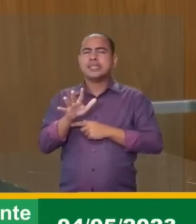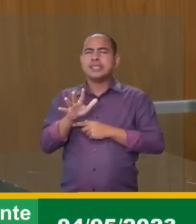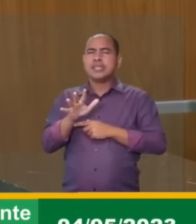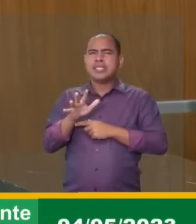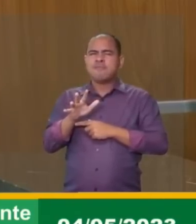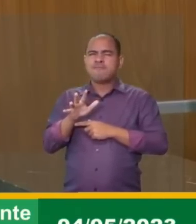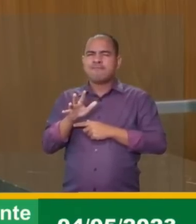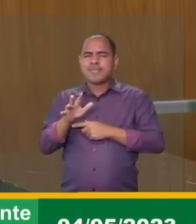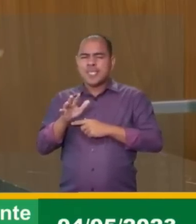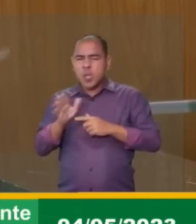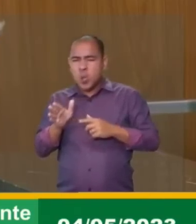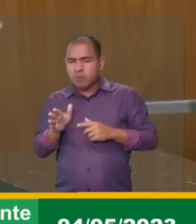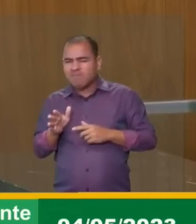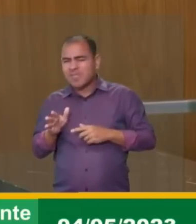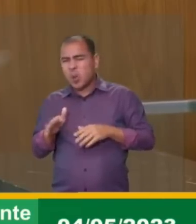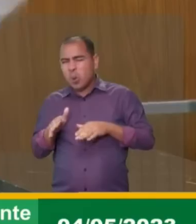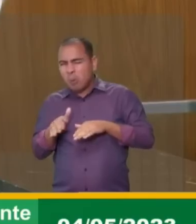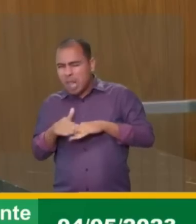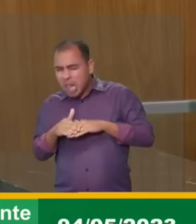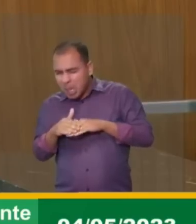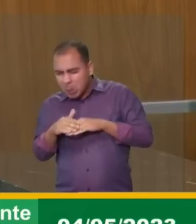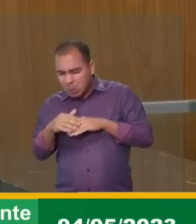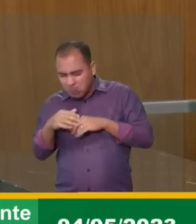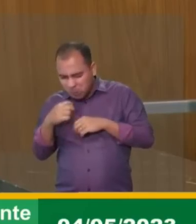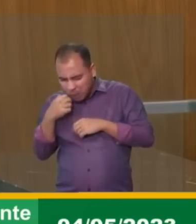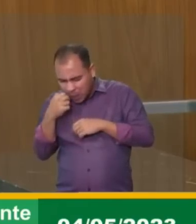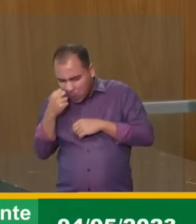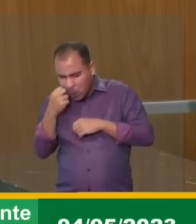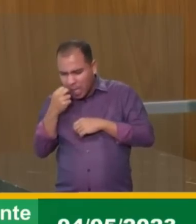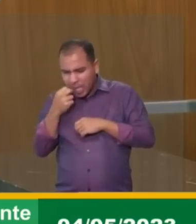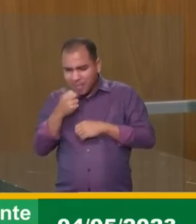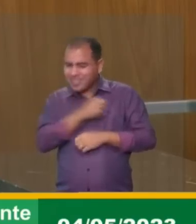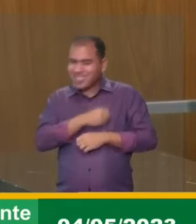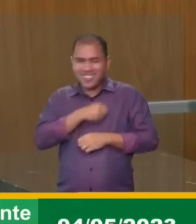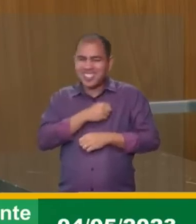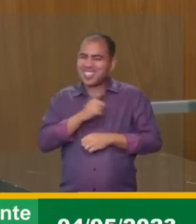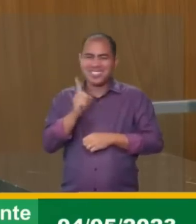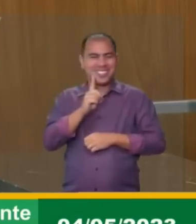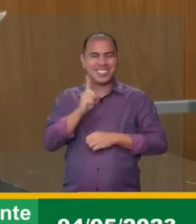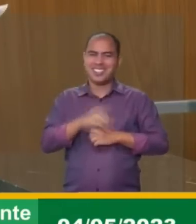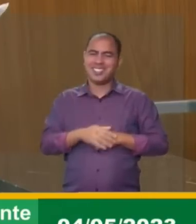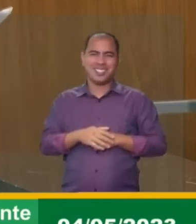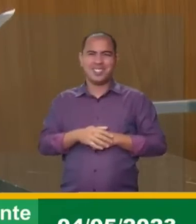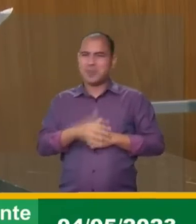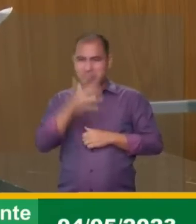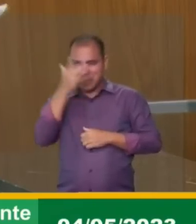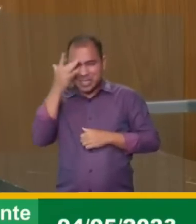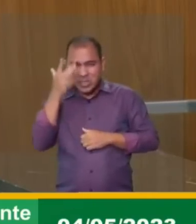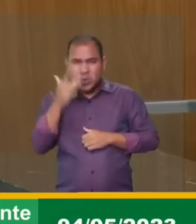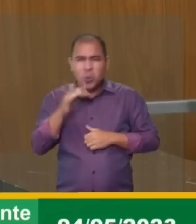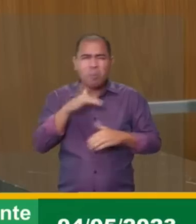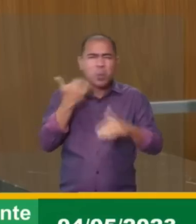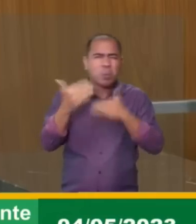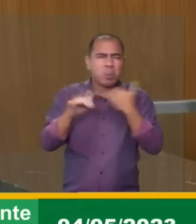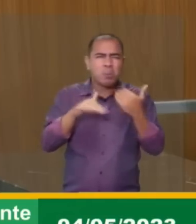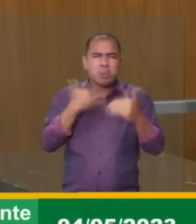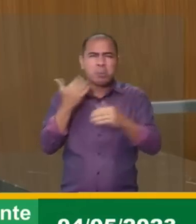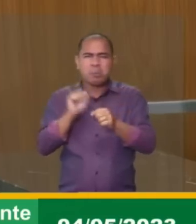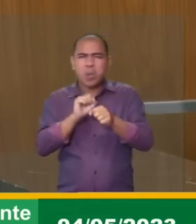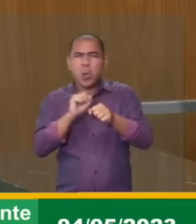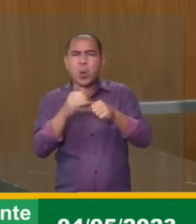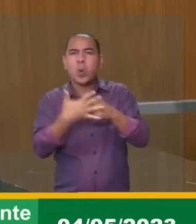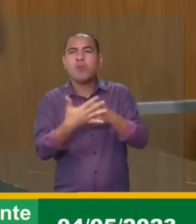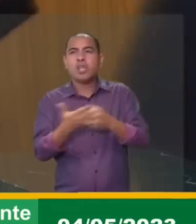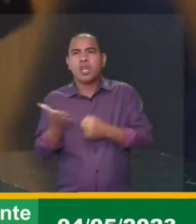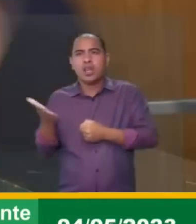o presidente fez agora com o Brasil todo e principalmente por aqueles que perderam a vida pela covid com a fraude no cartão de